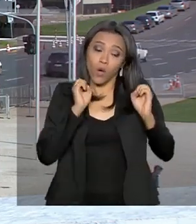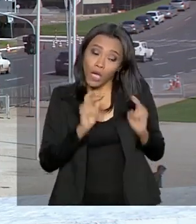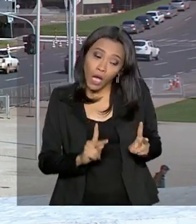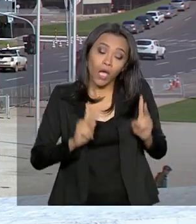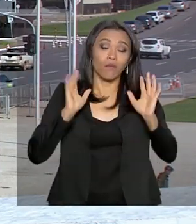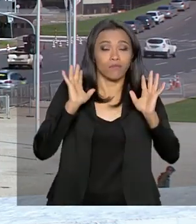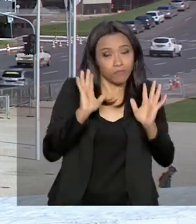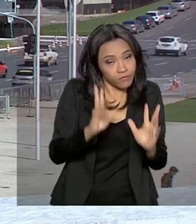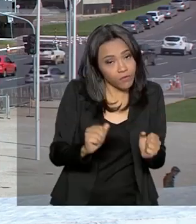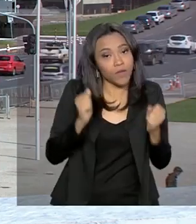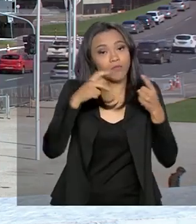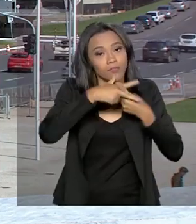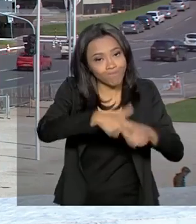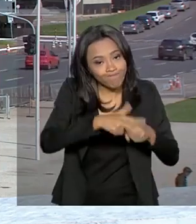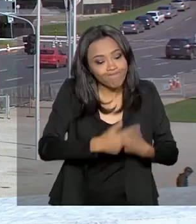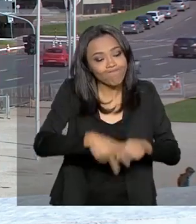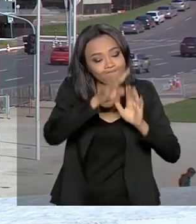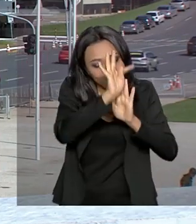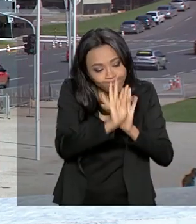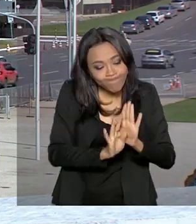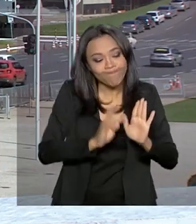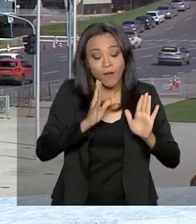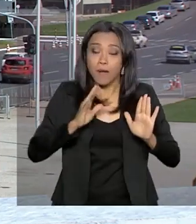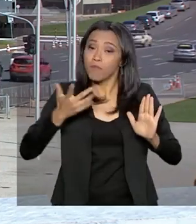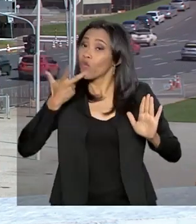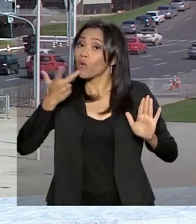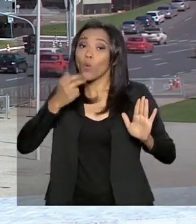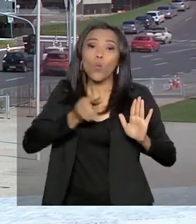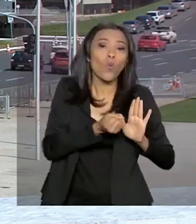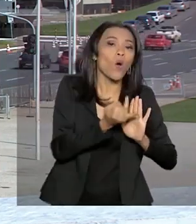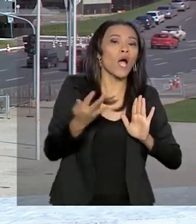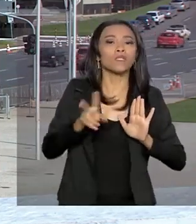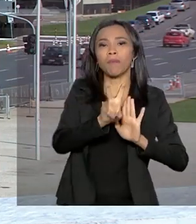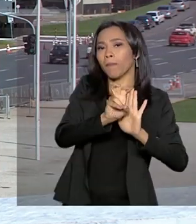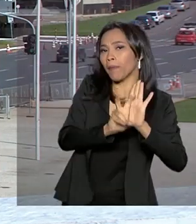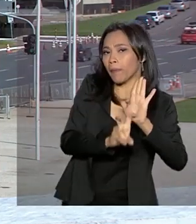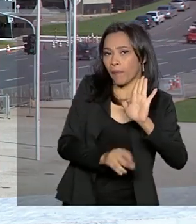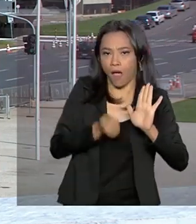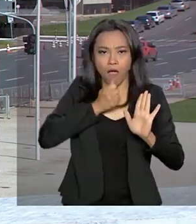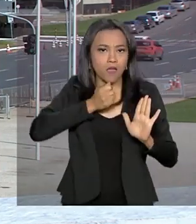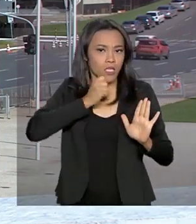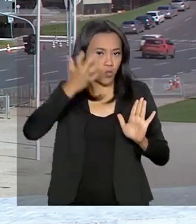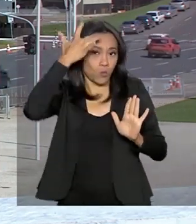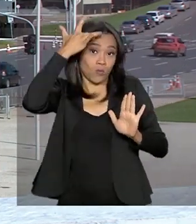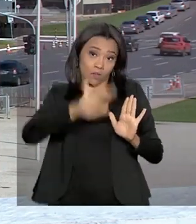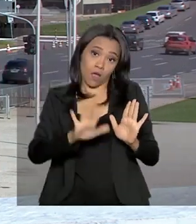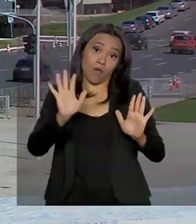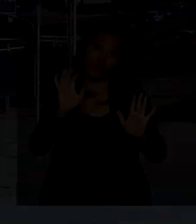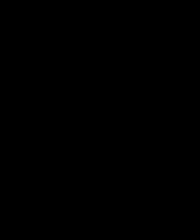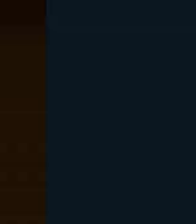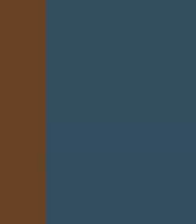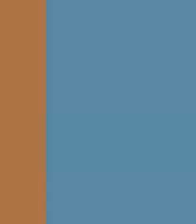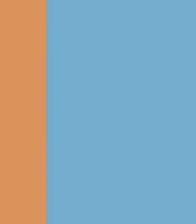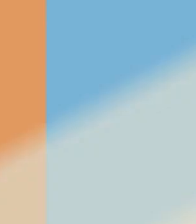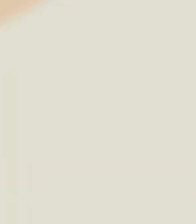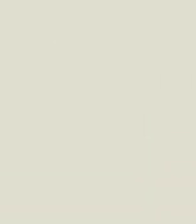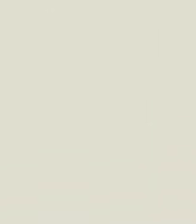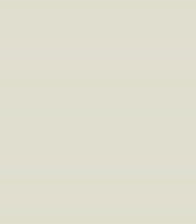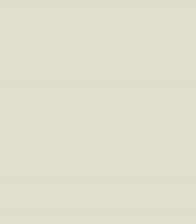mas ele não adiantou quais seriam esses pontos, portanto, a gente só deve conhecer os termos dessa negociação na semana que vem.